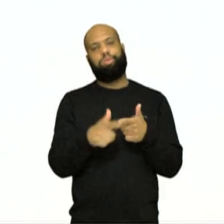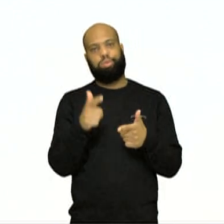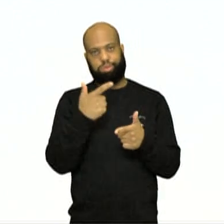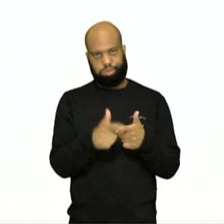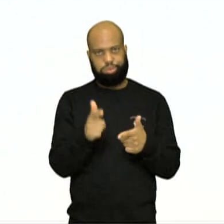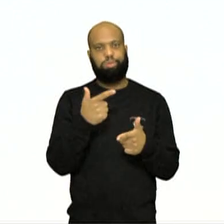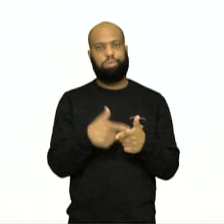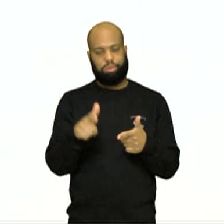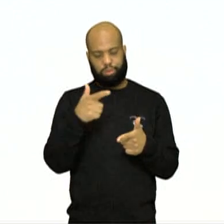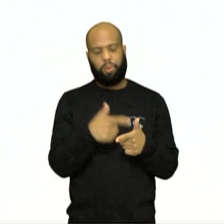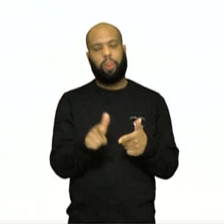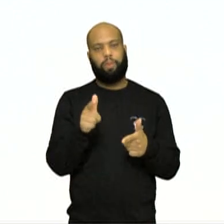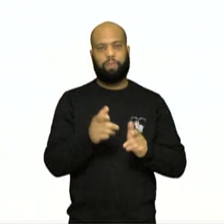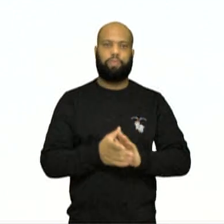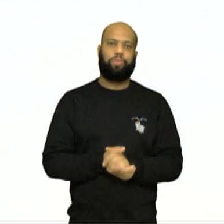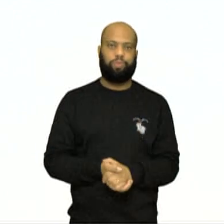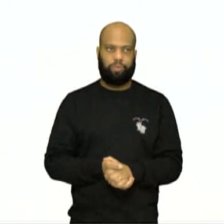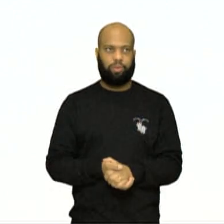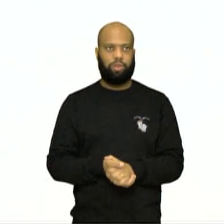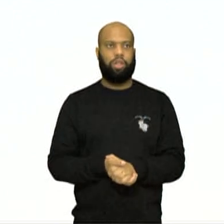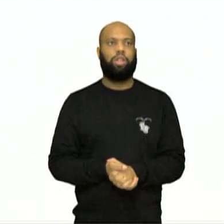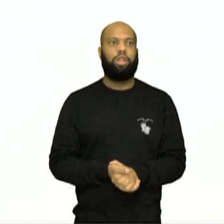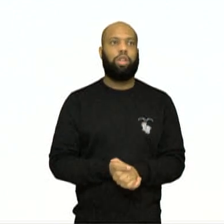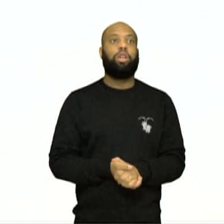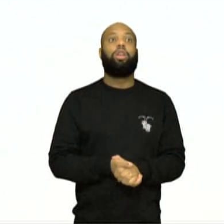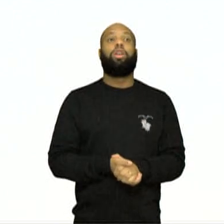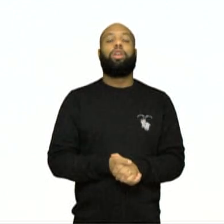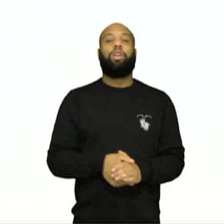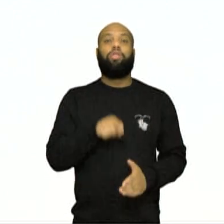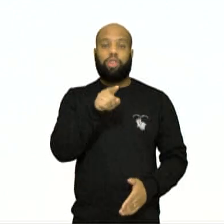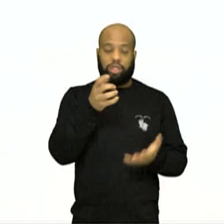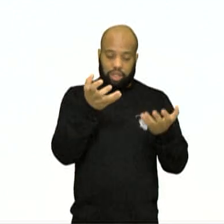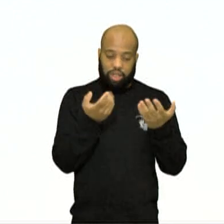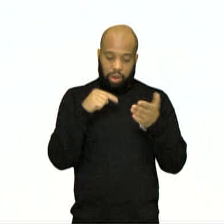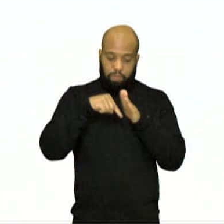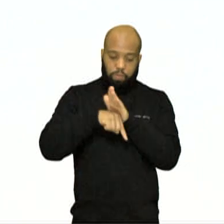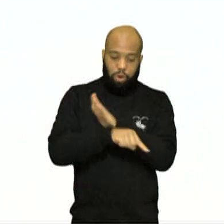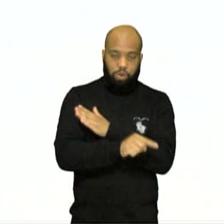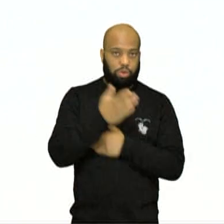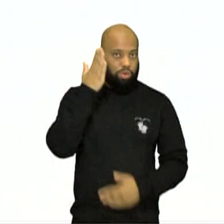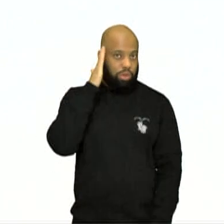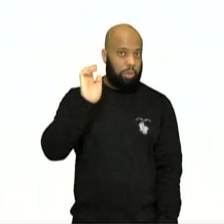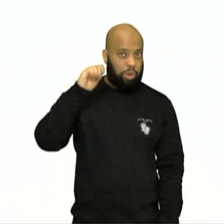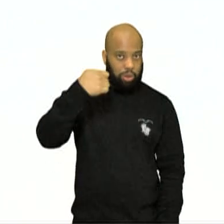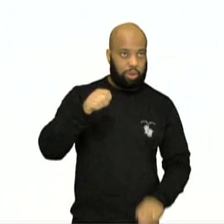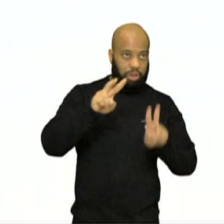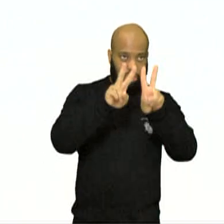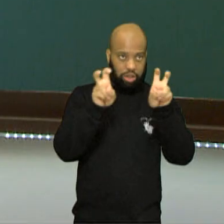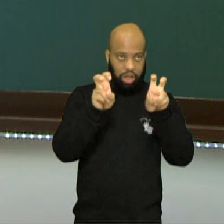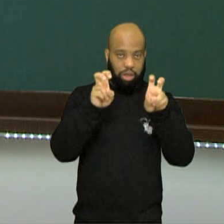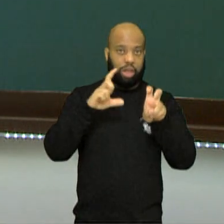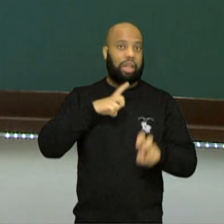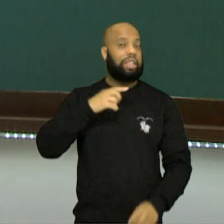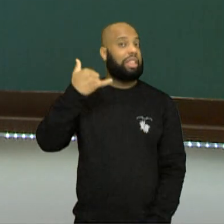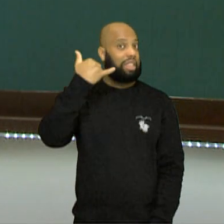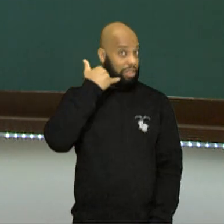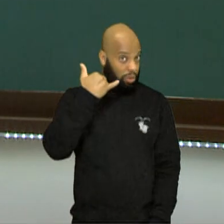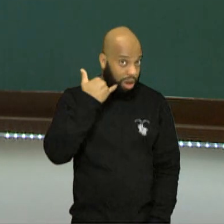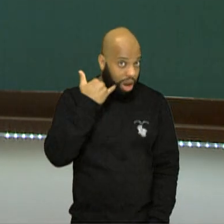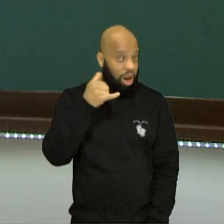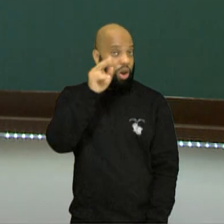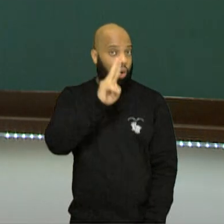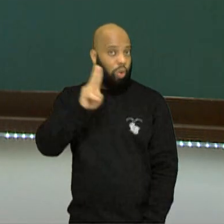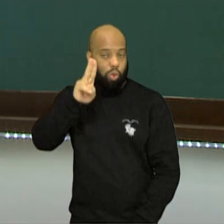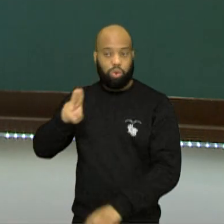causando danos nas grandes cidades. Quer conhecer um pouquinho mais, aprofundar a sua leitura nessa reportagem? Aponta o seu celular para o